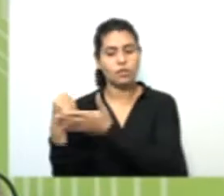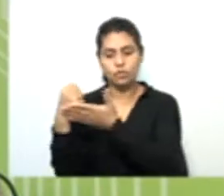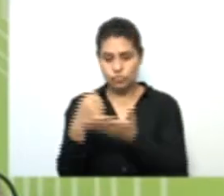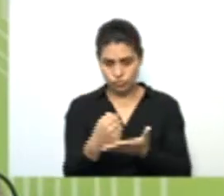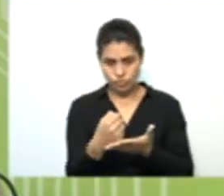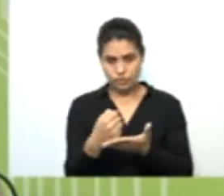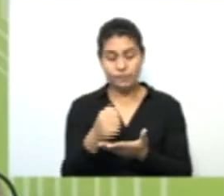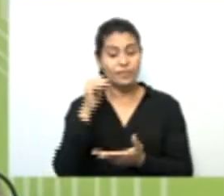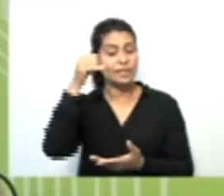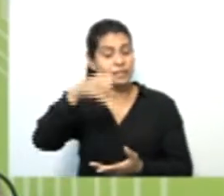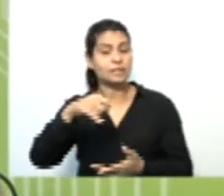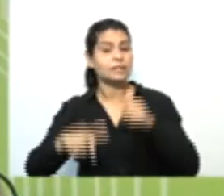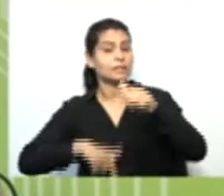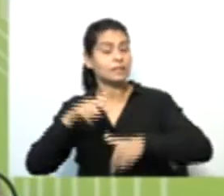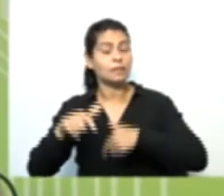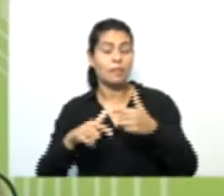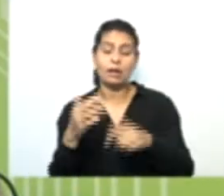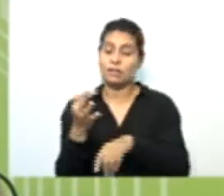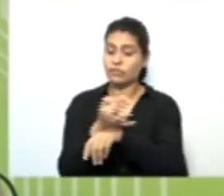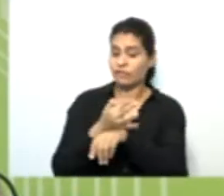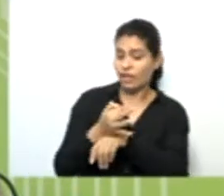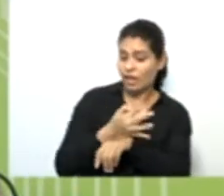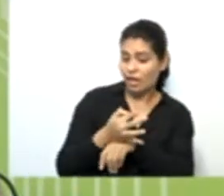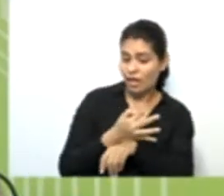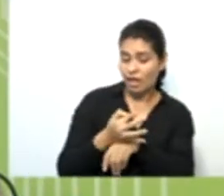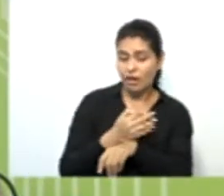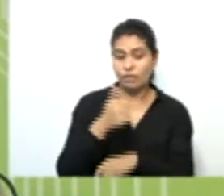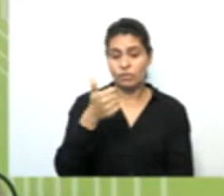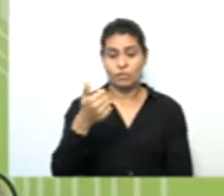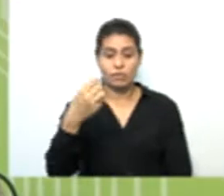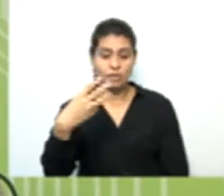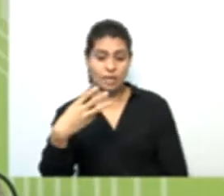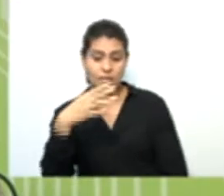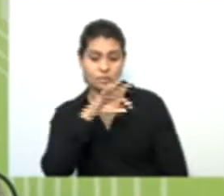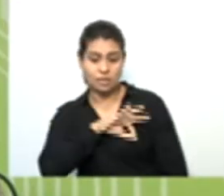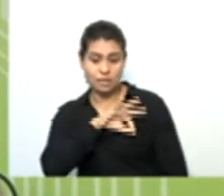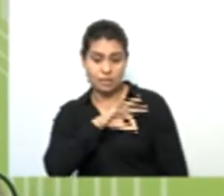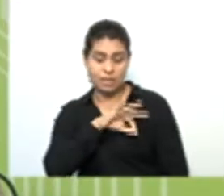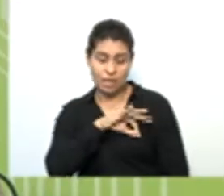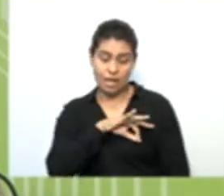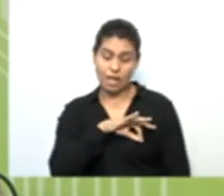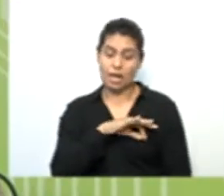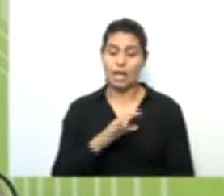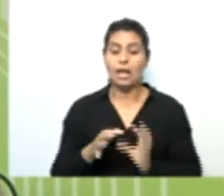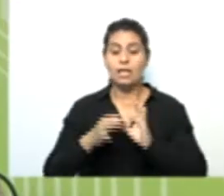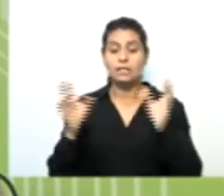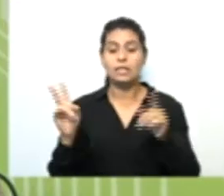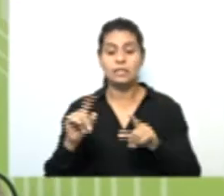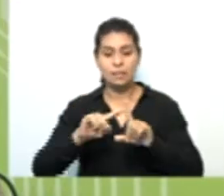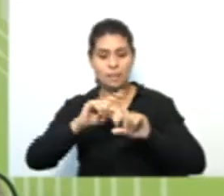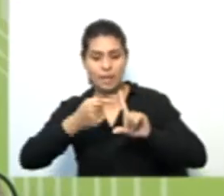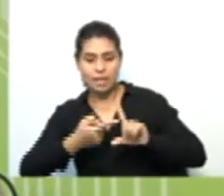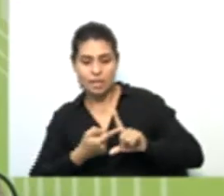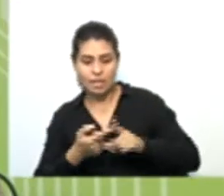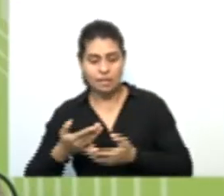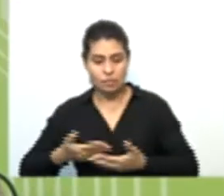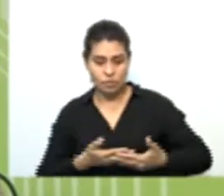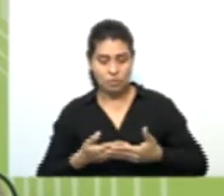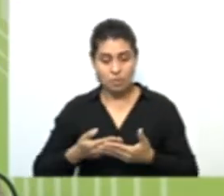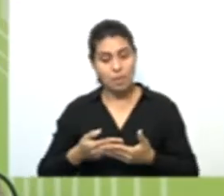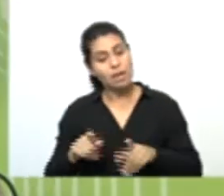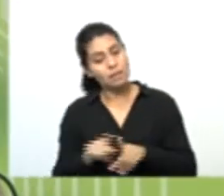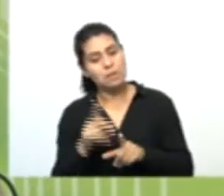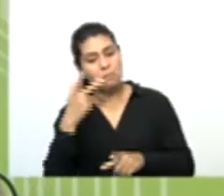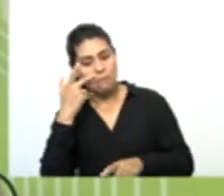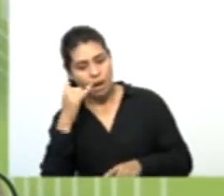Quem trabalha de carteira assinada tem direito a férias, ao 13º salário no final do ano, a licença maternidade, licença paternidade e uma